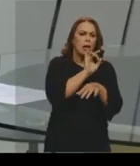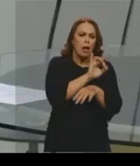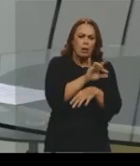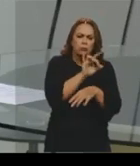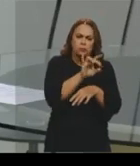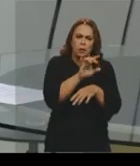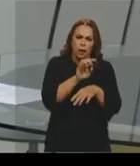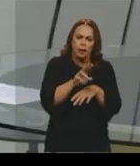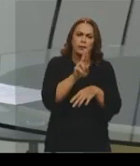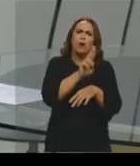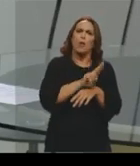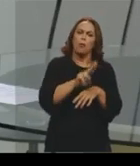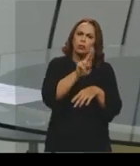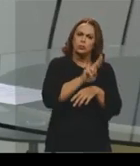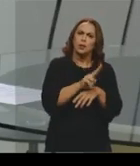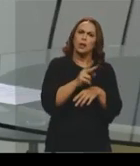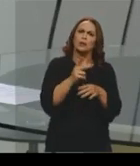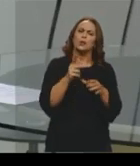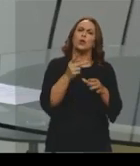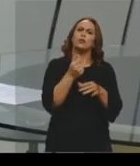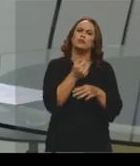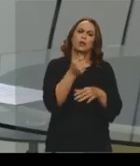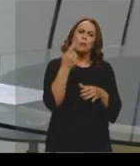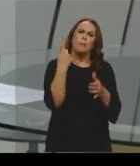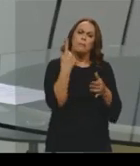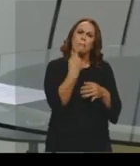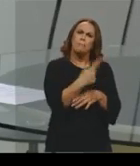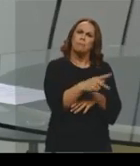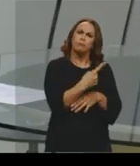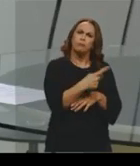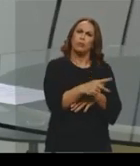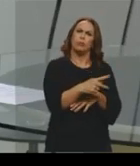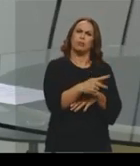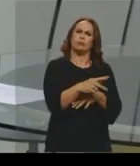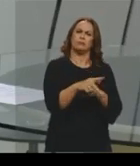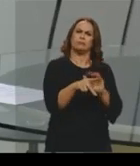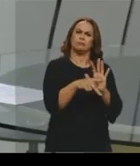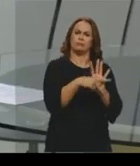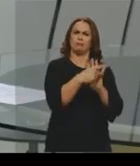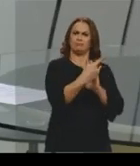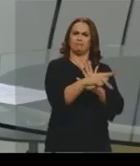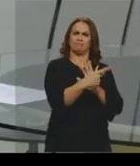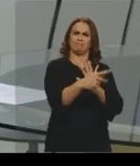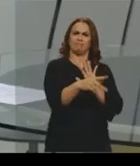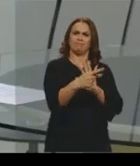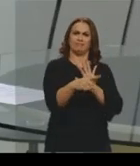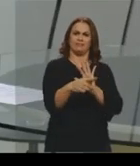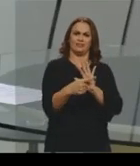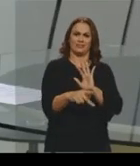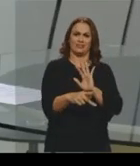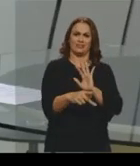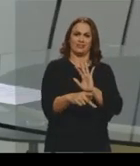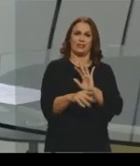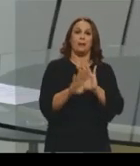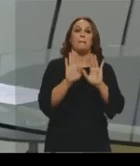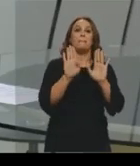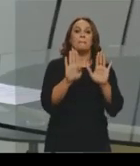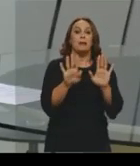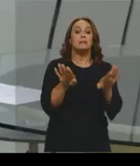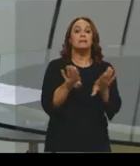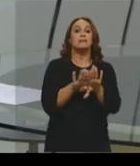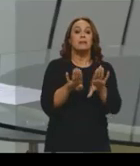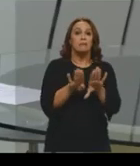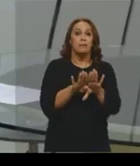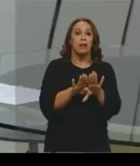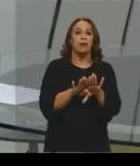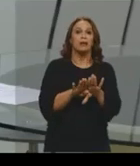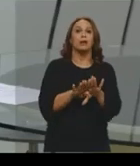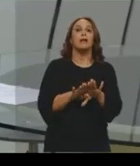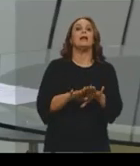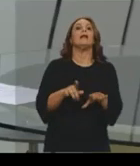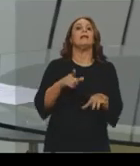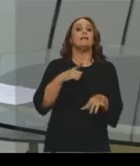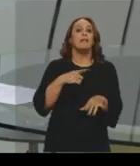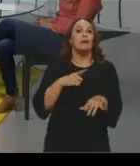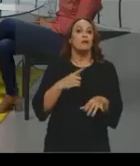também um banco central unificado para gerenciar toda a economia do